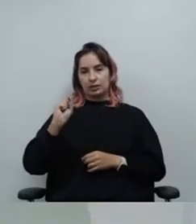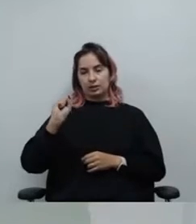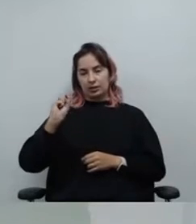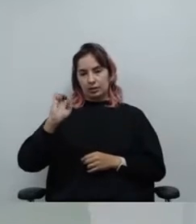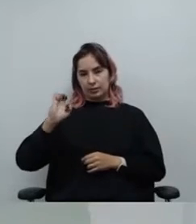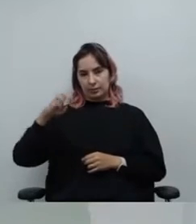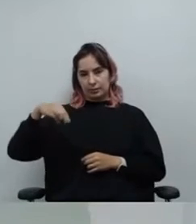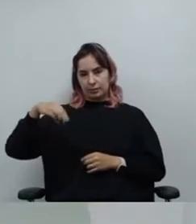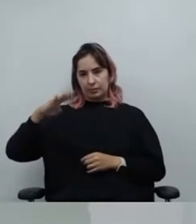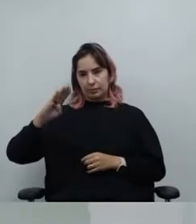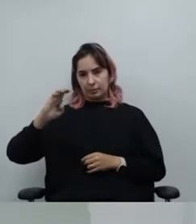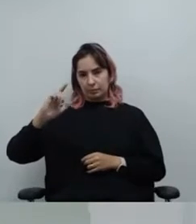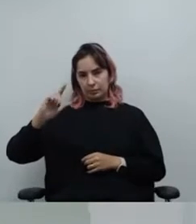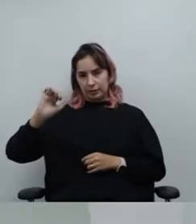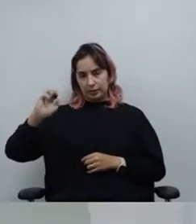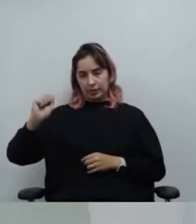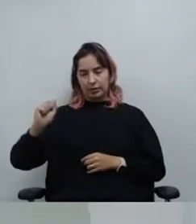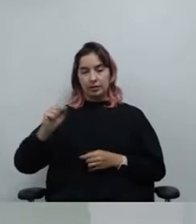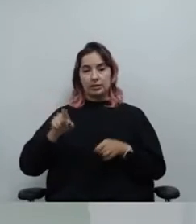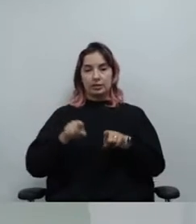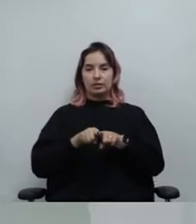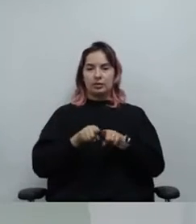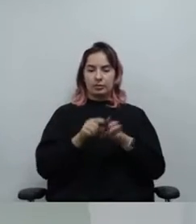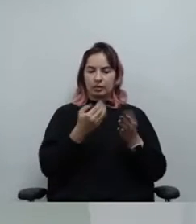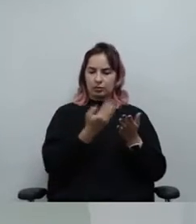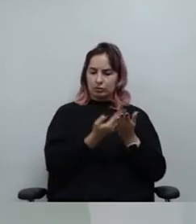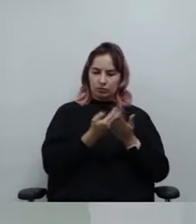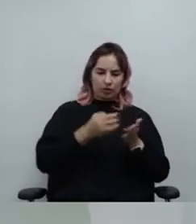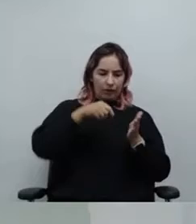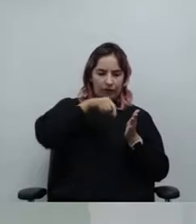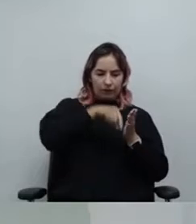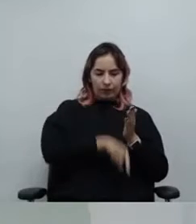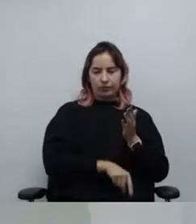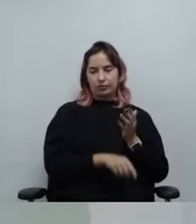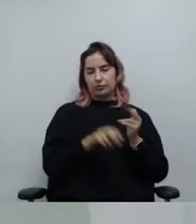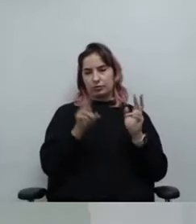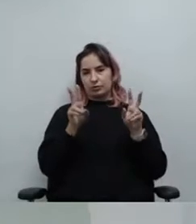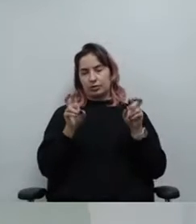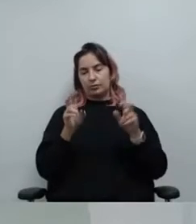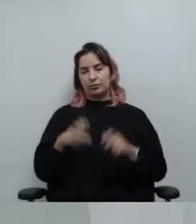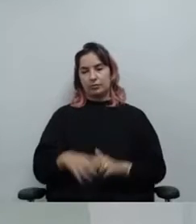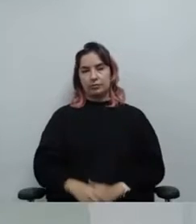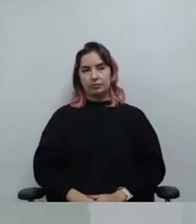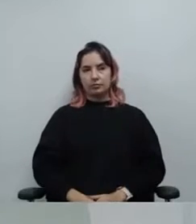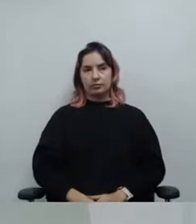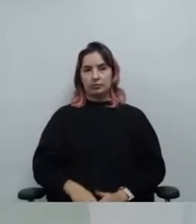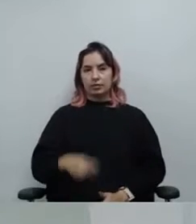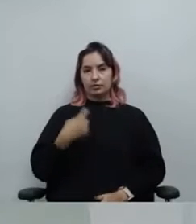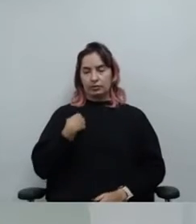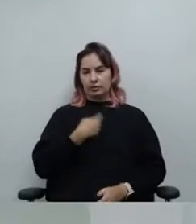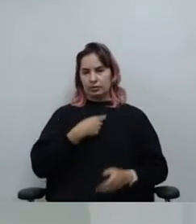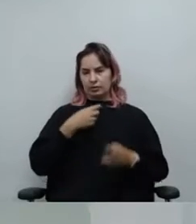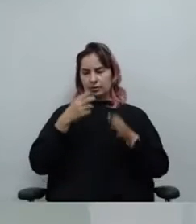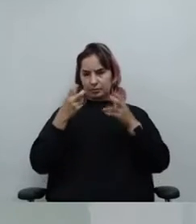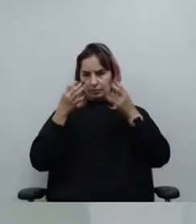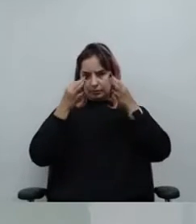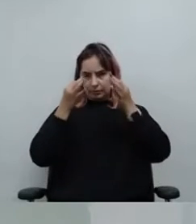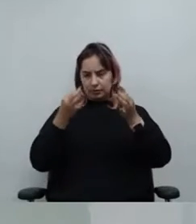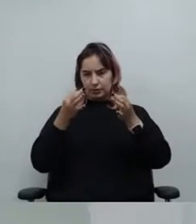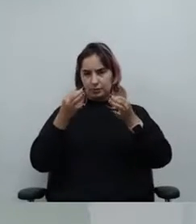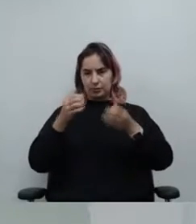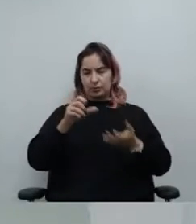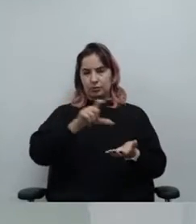civil públicas, né, estudar a fundo esses temas, né? A gente vê agora a atuação do